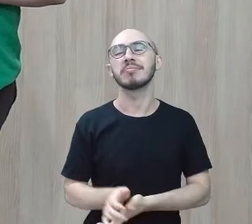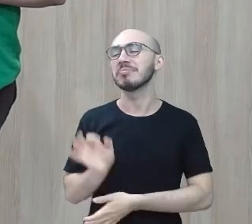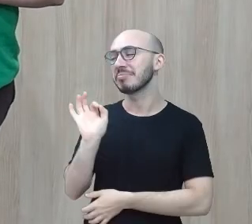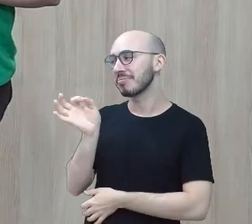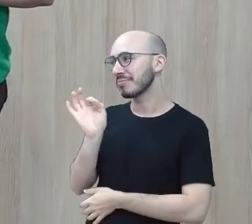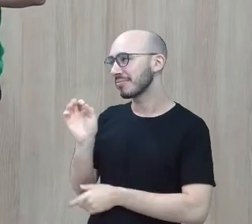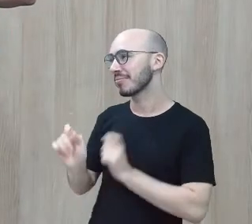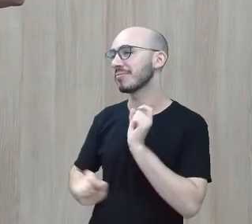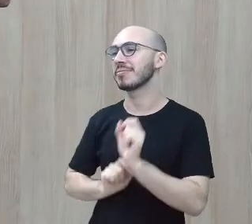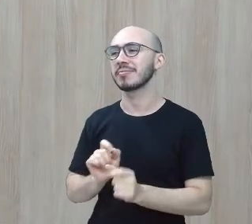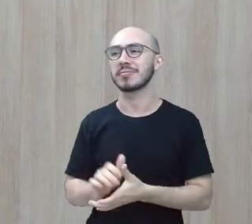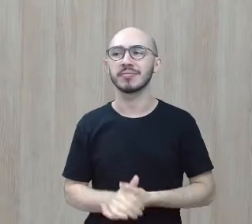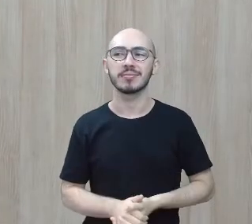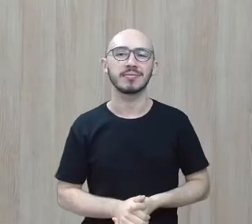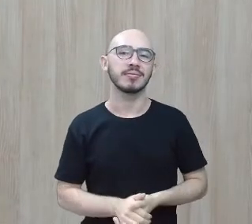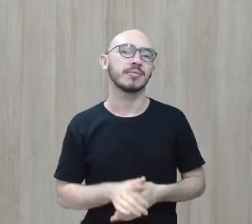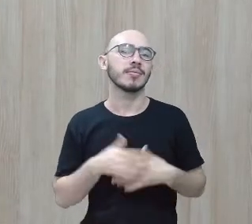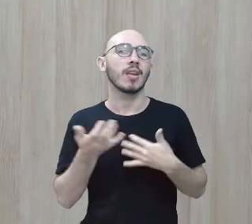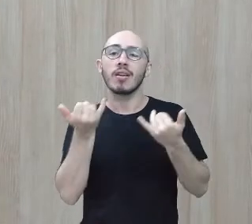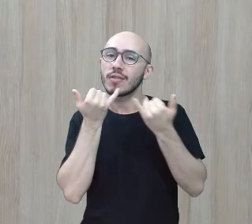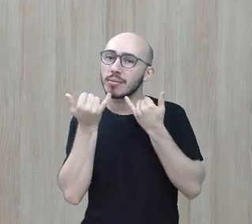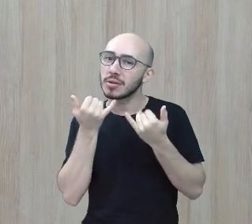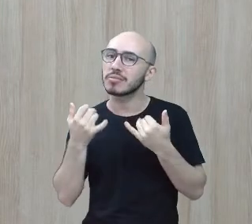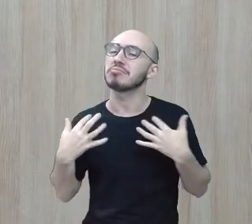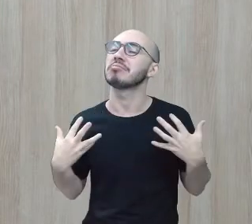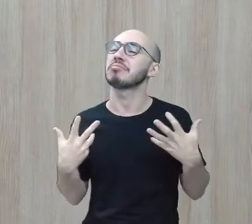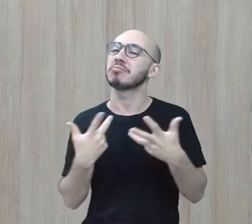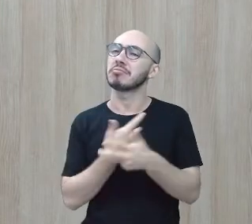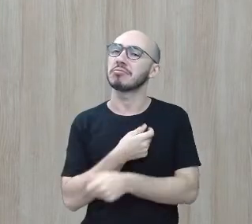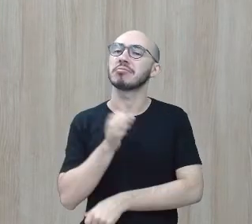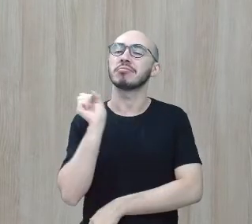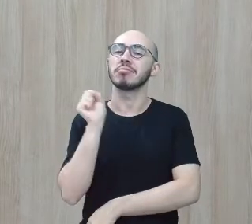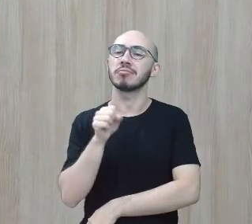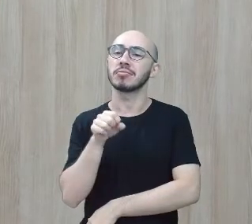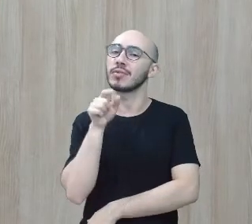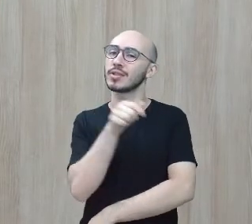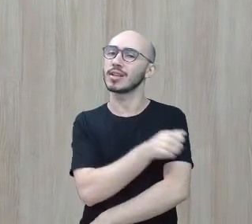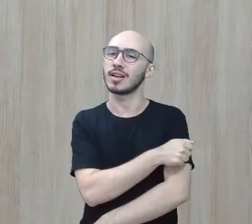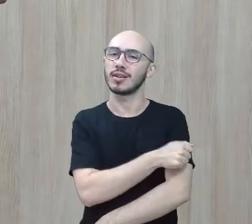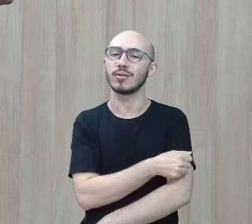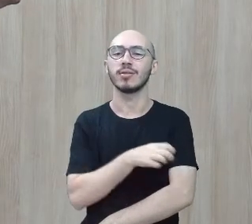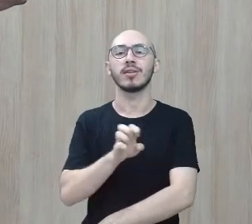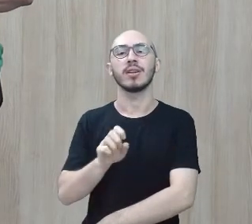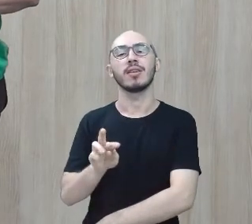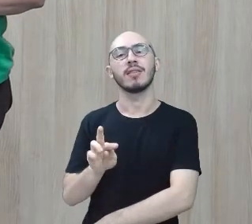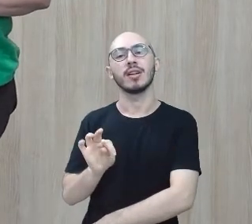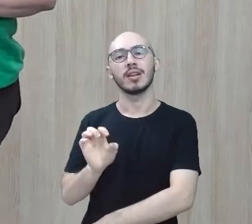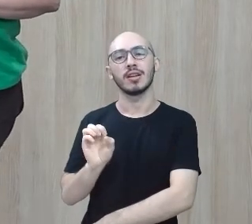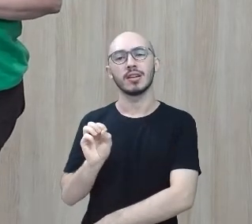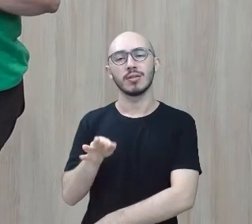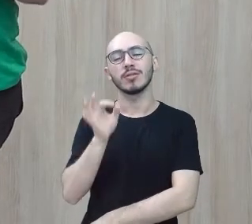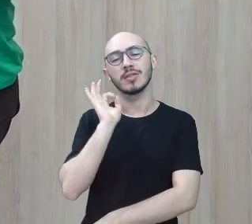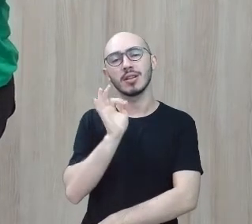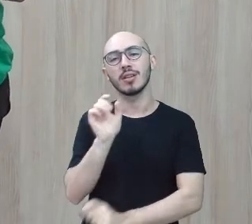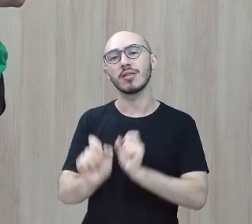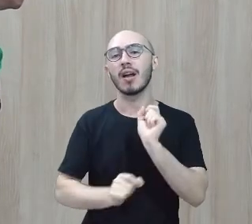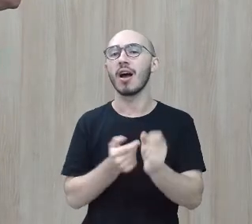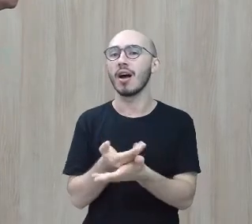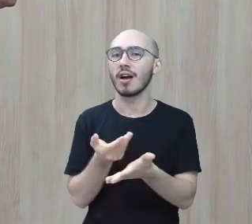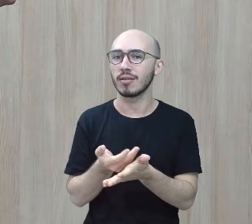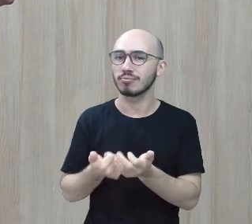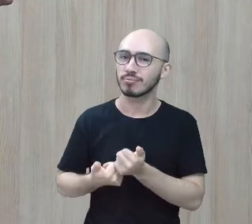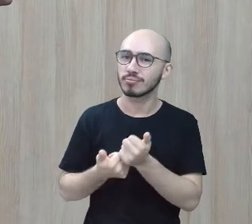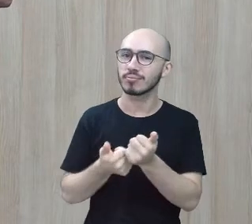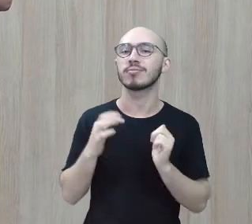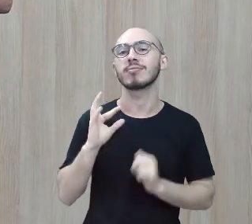Ok, professora Viviane, que informação maravilhosa, Everton. Então, eu tenho certeza que essa aula está contribuindo para